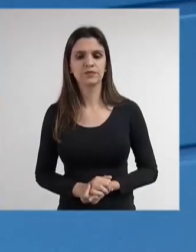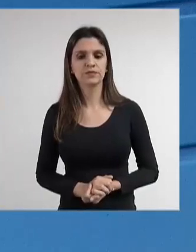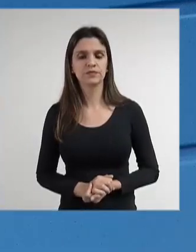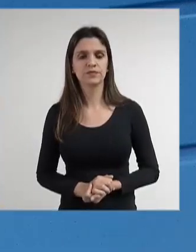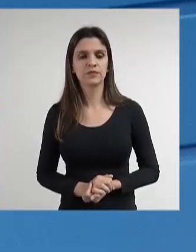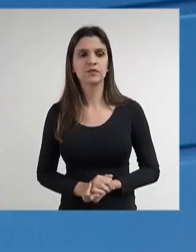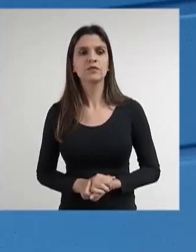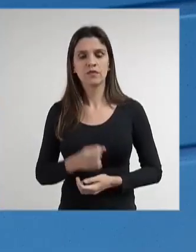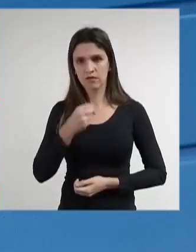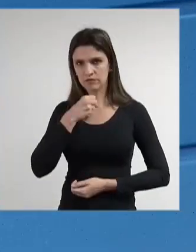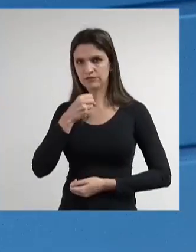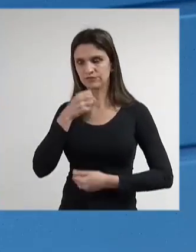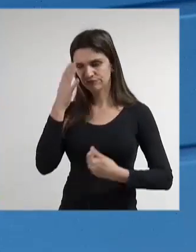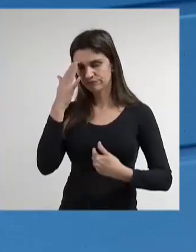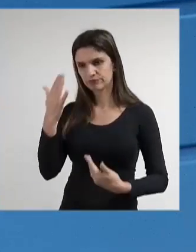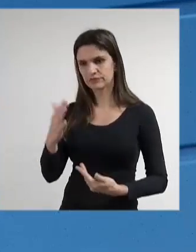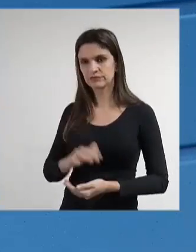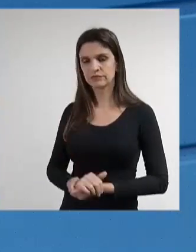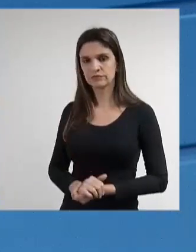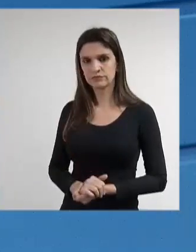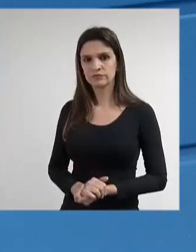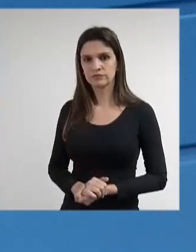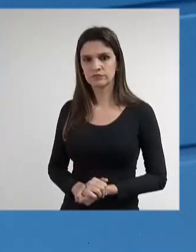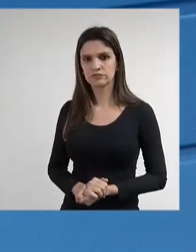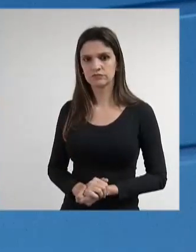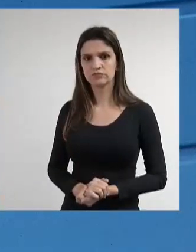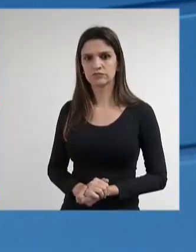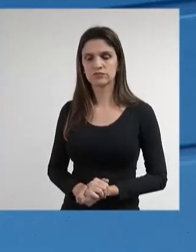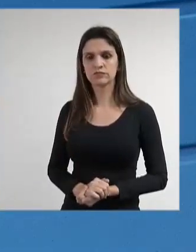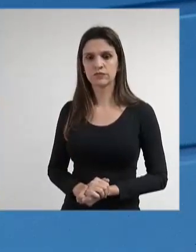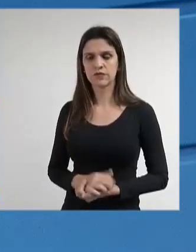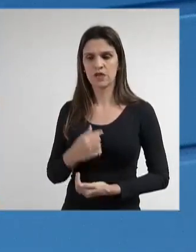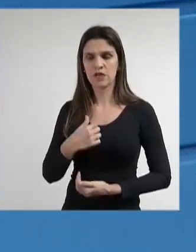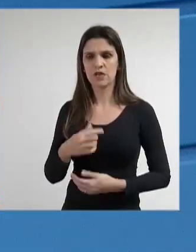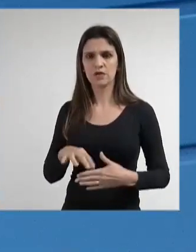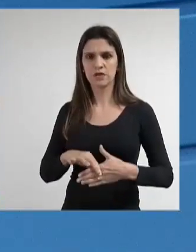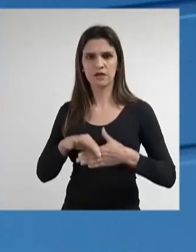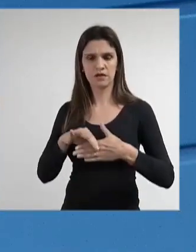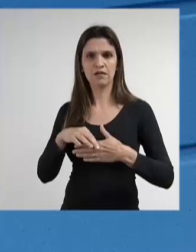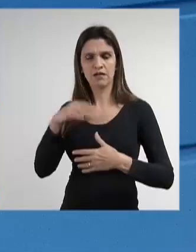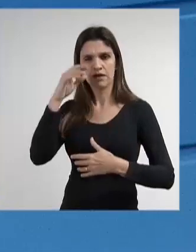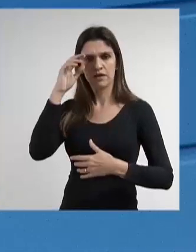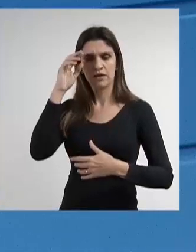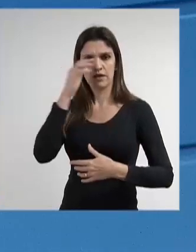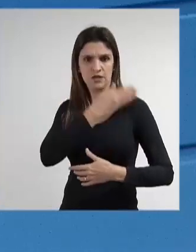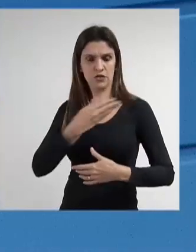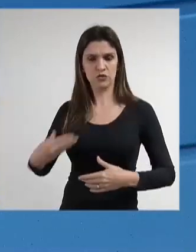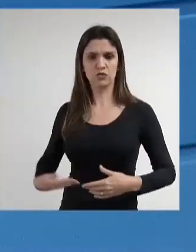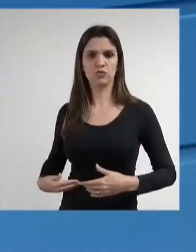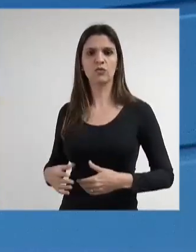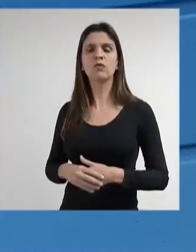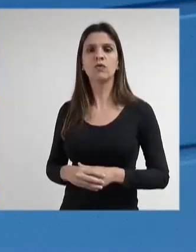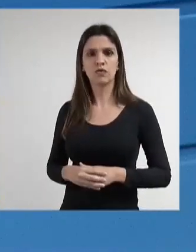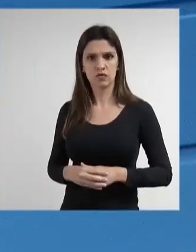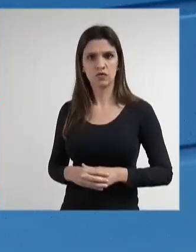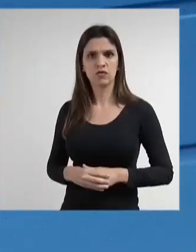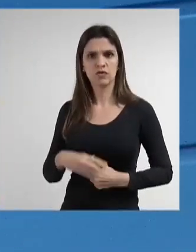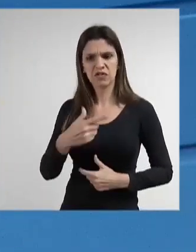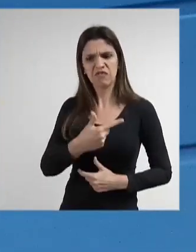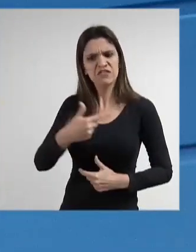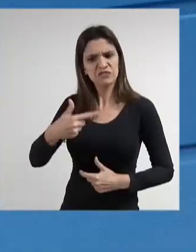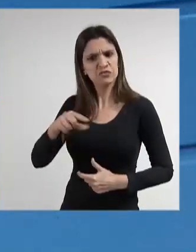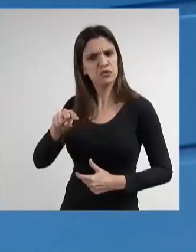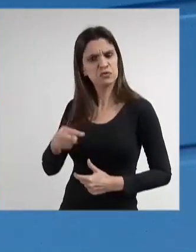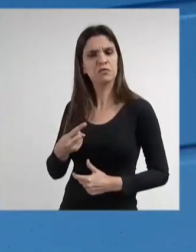parte. E o número também chocou o líder do governo também. Acho que não consegui encontrar o autor da